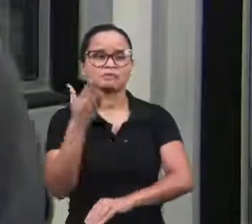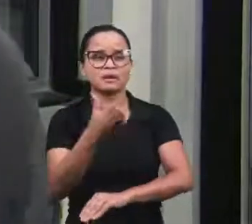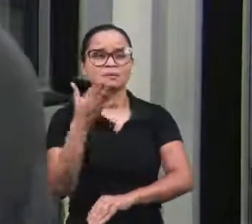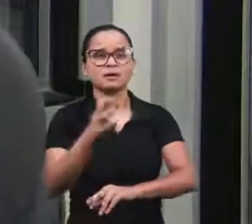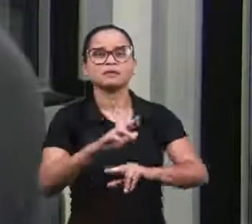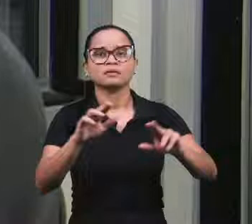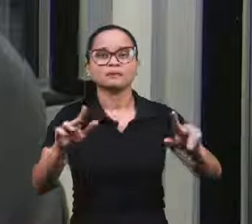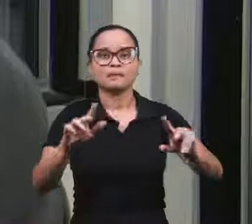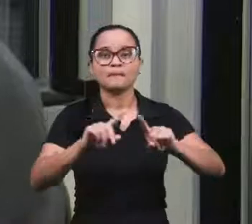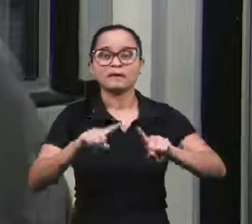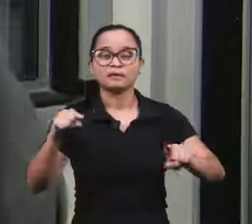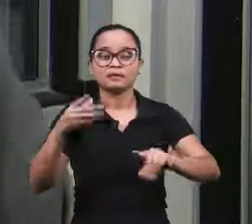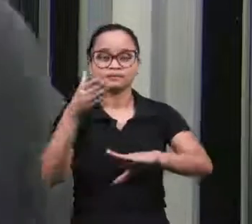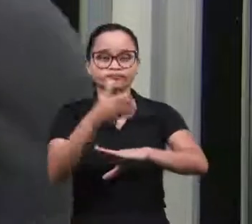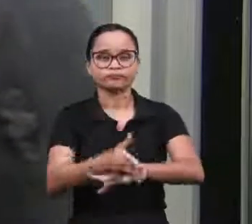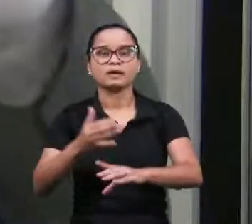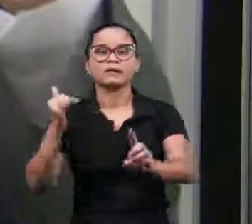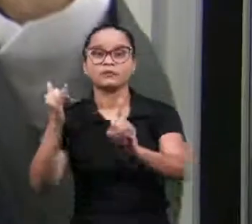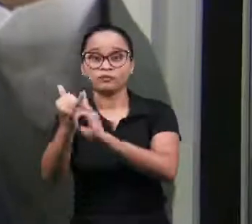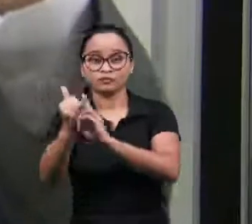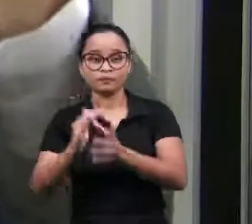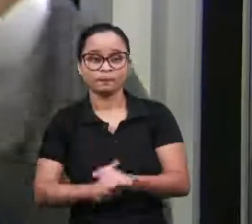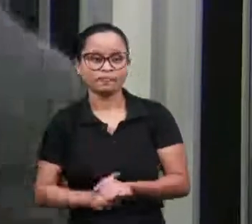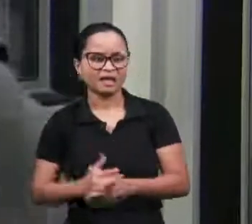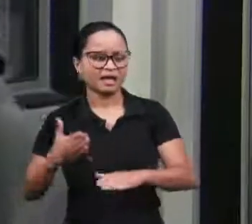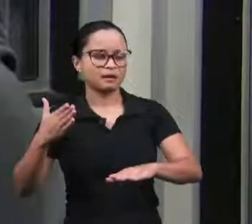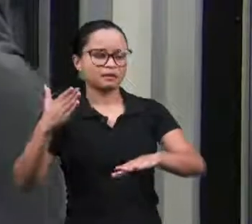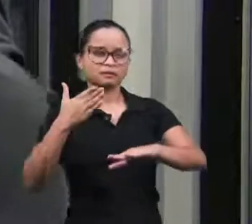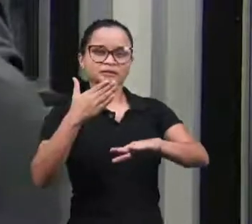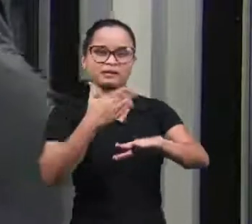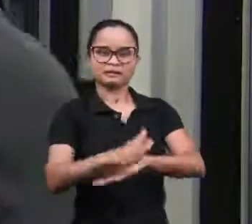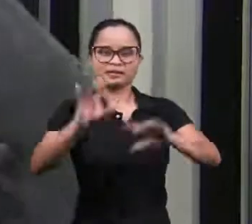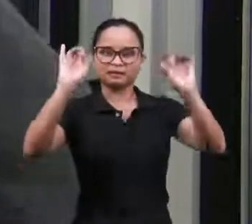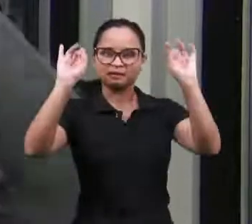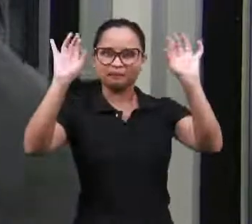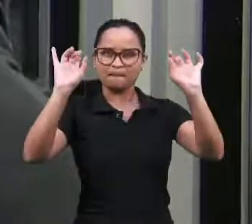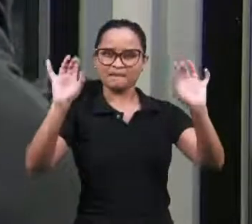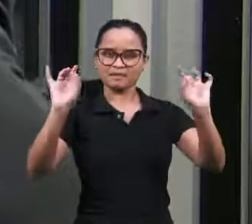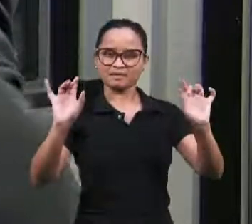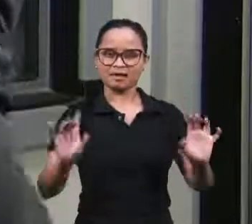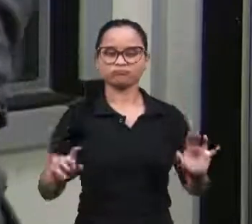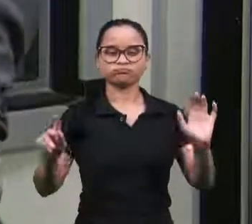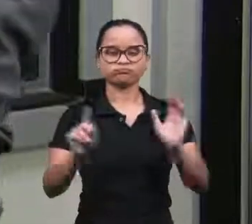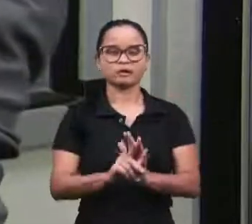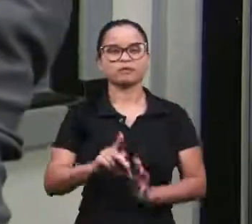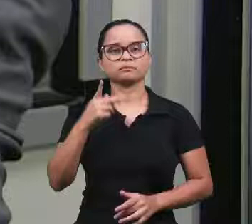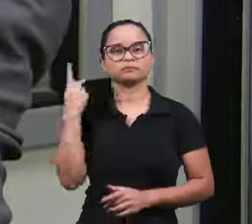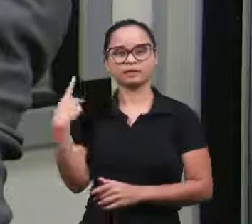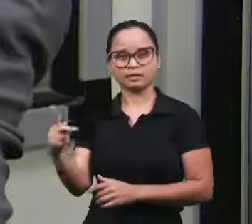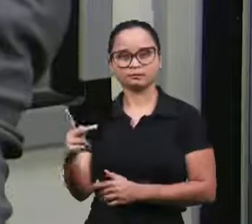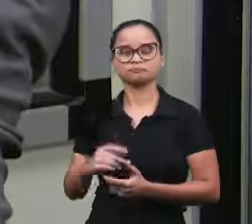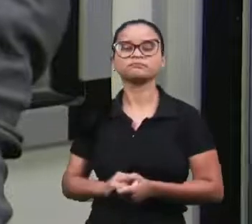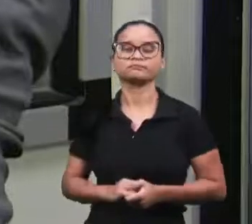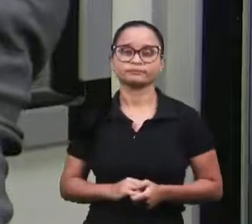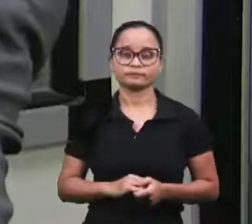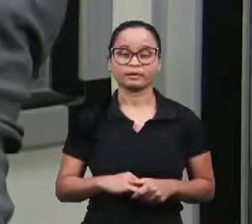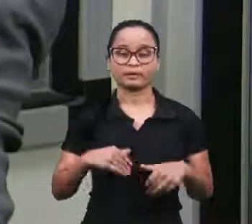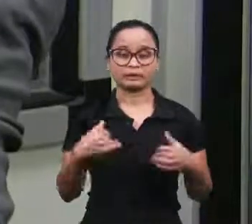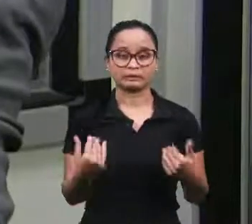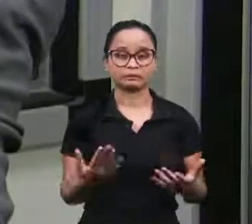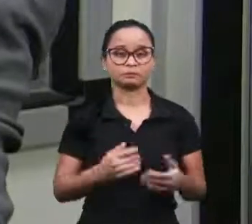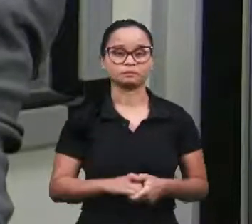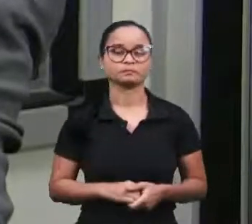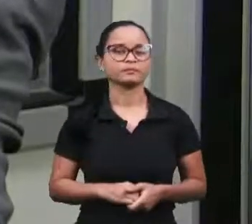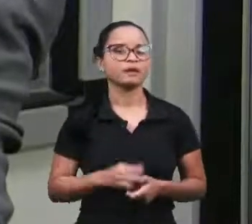última, a profética. Era a entrada triunfal, a entrada profética dele. Então, quando ele viu,